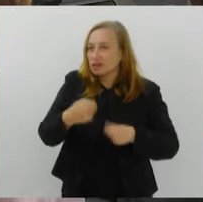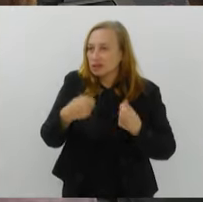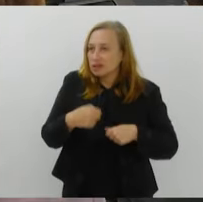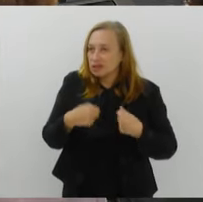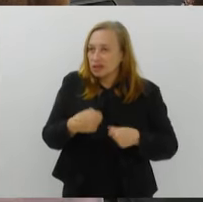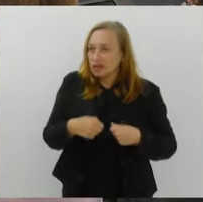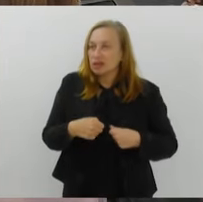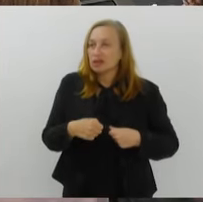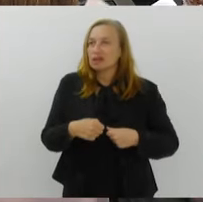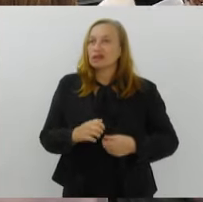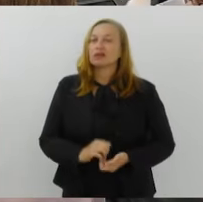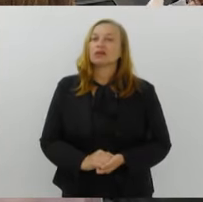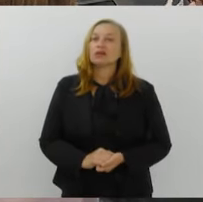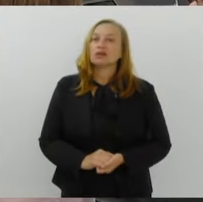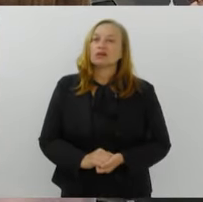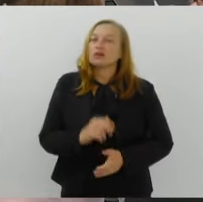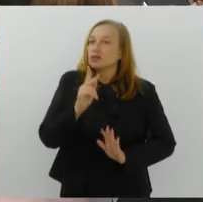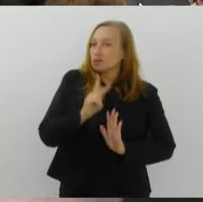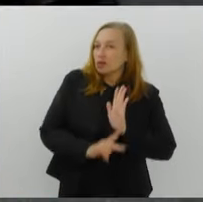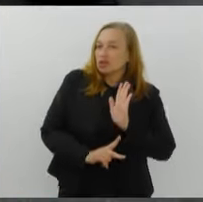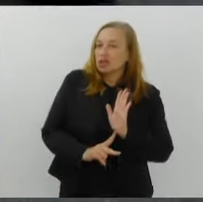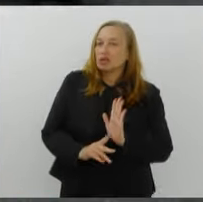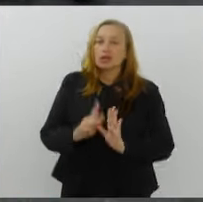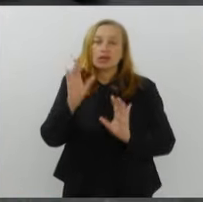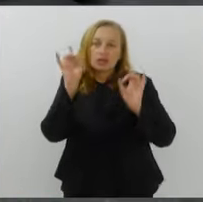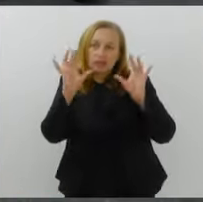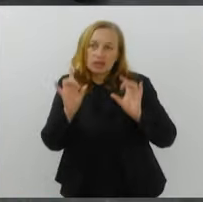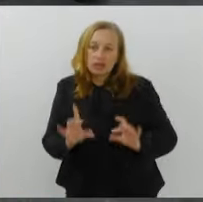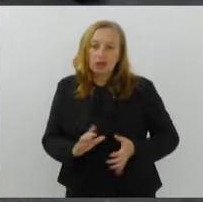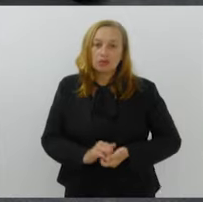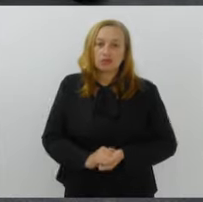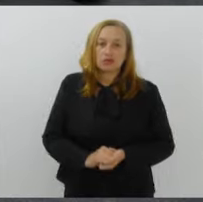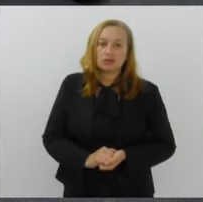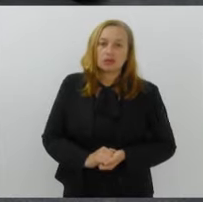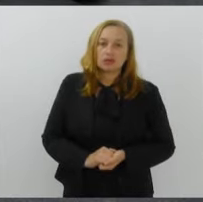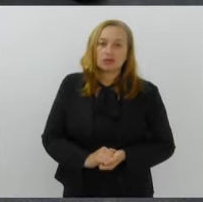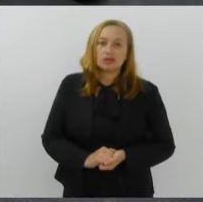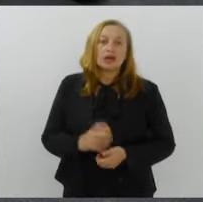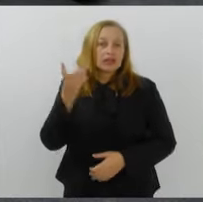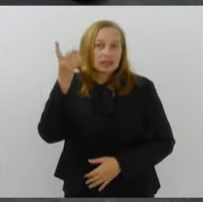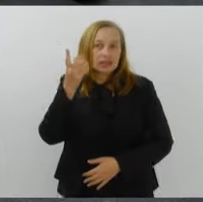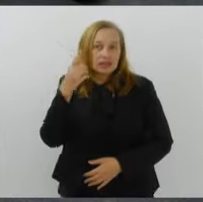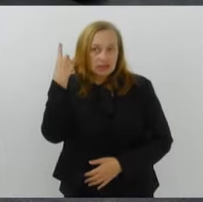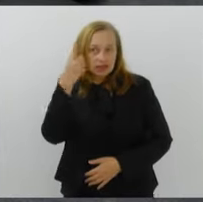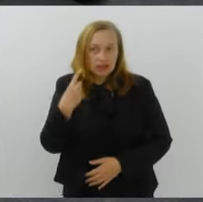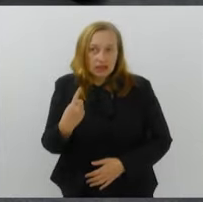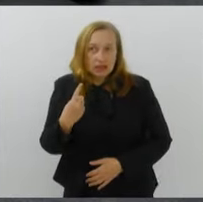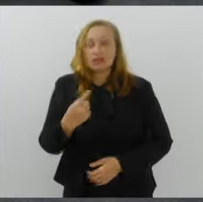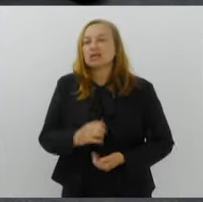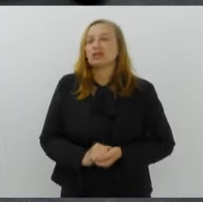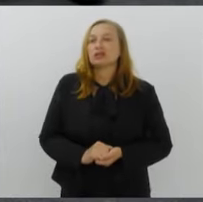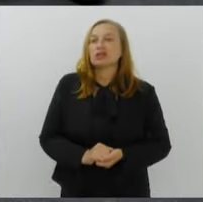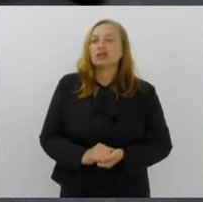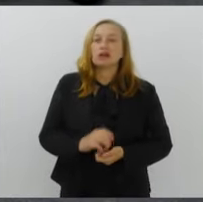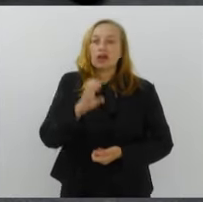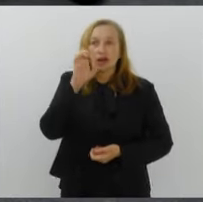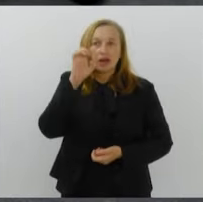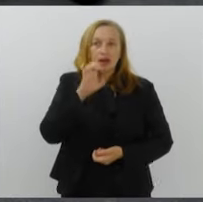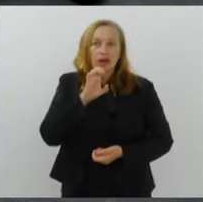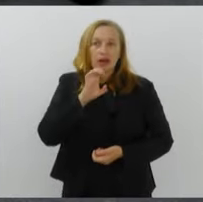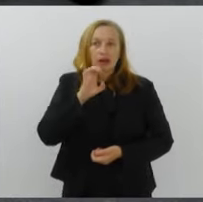vai justificada no projeto, especialmente as minhas camaradas Dani Monteiro, enfim, Élica